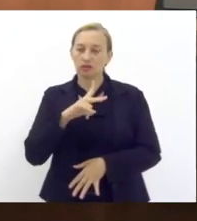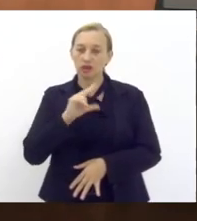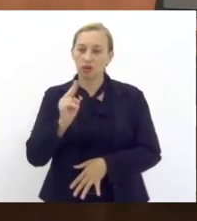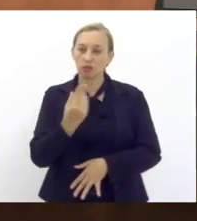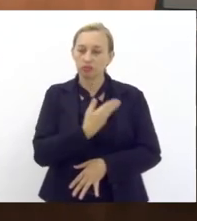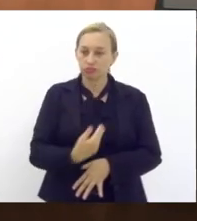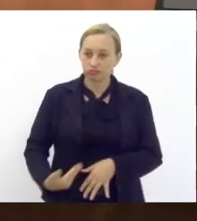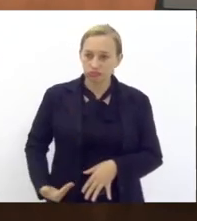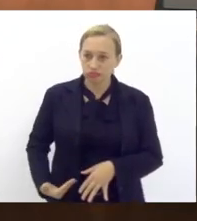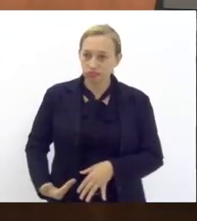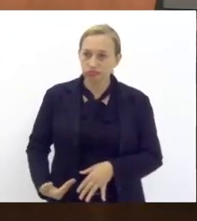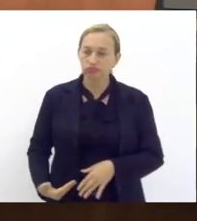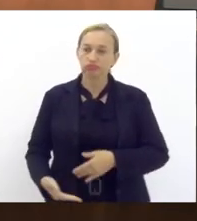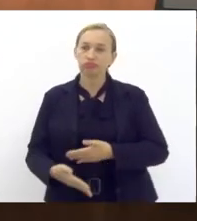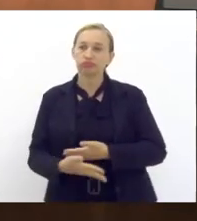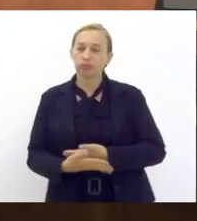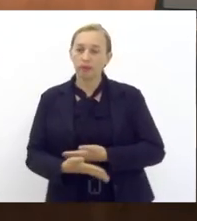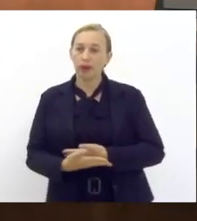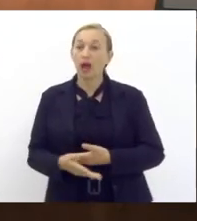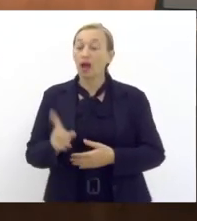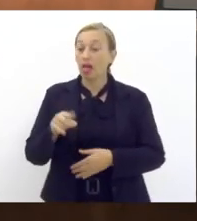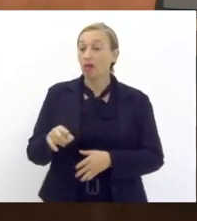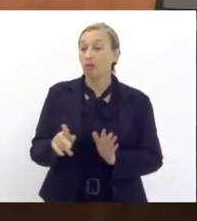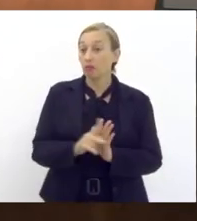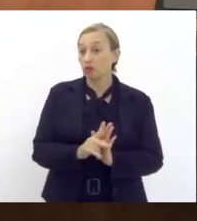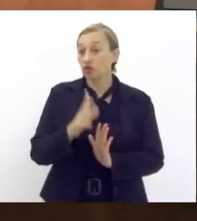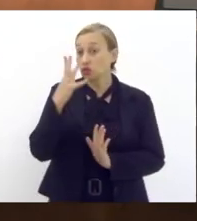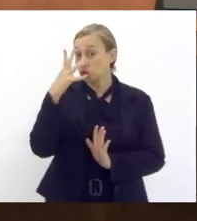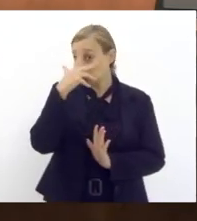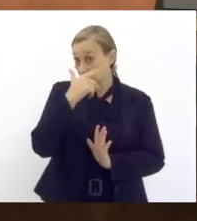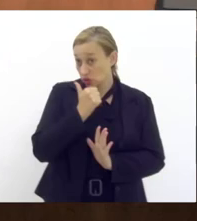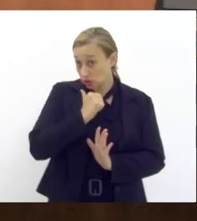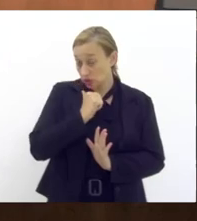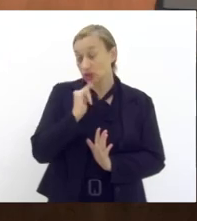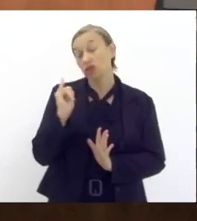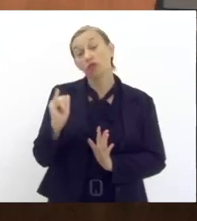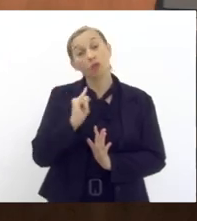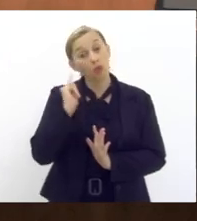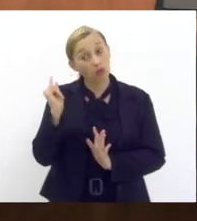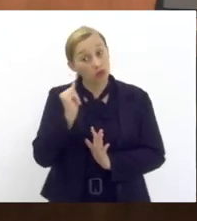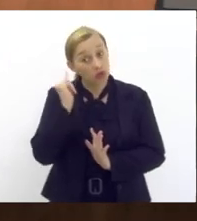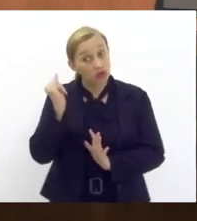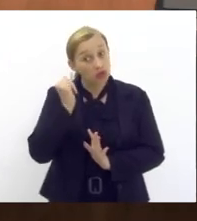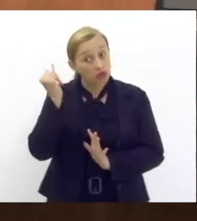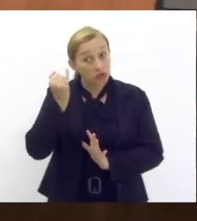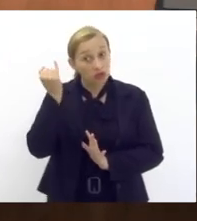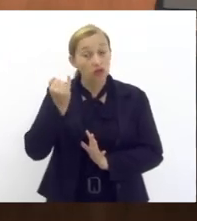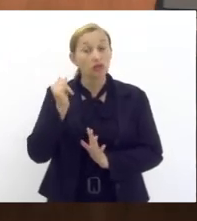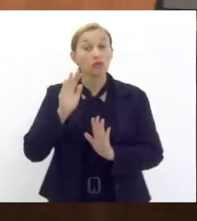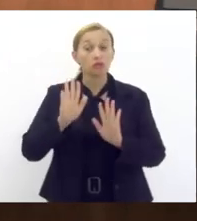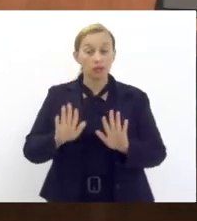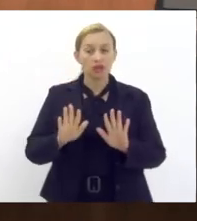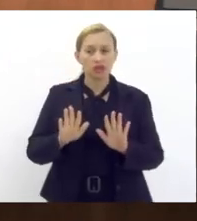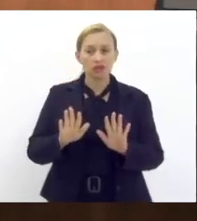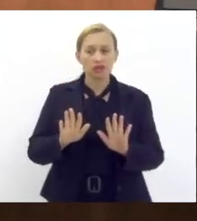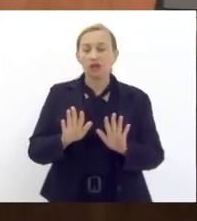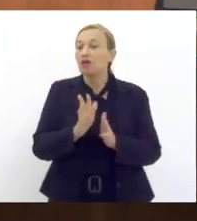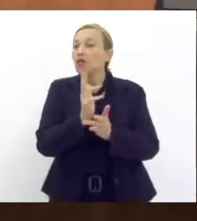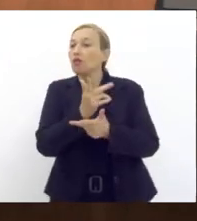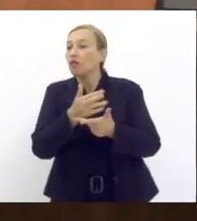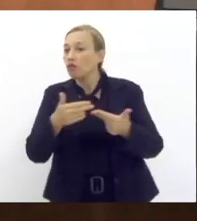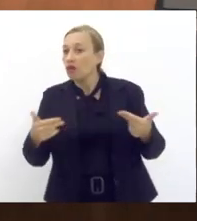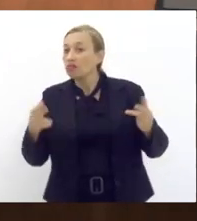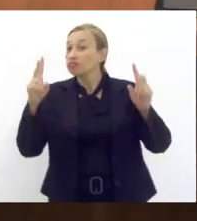é um projeto muito bonito e muito importante, considerando que são muitas